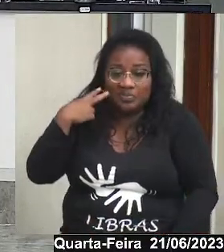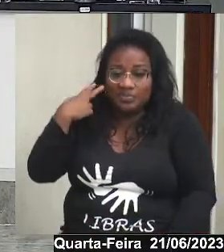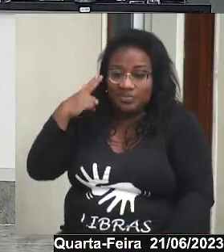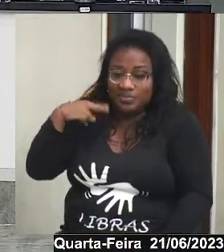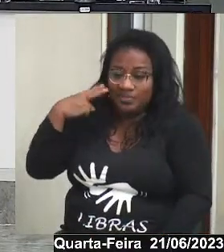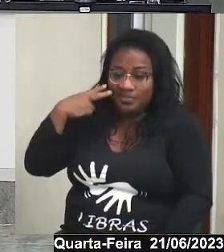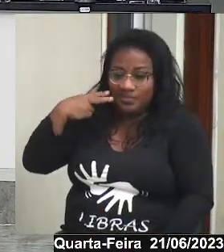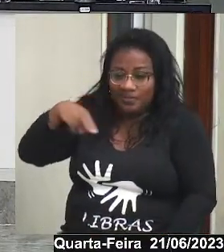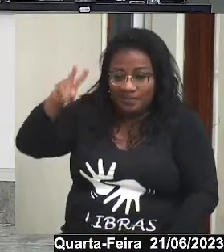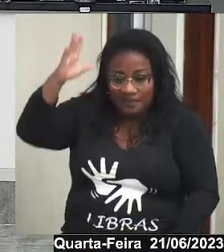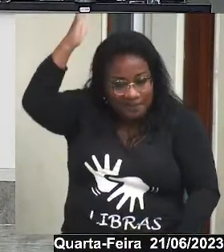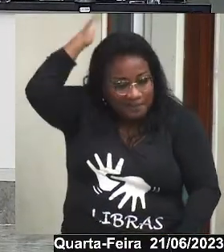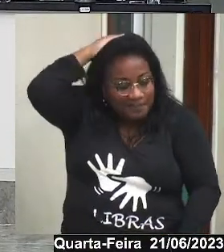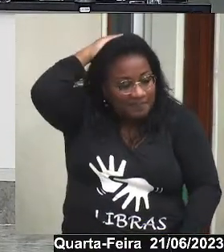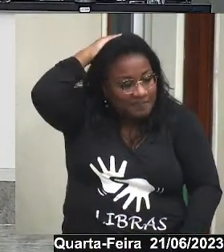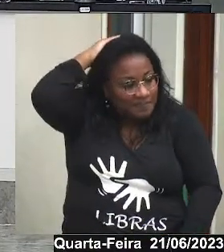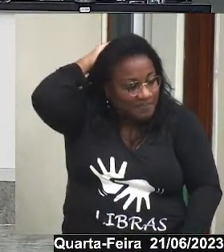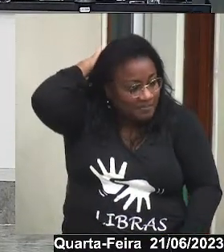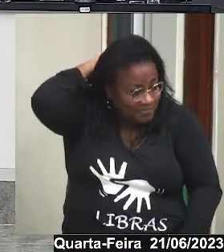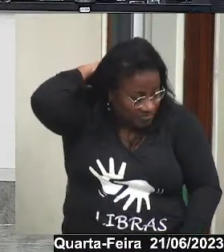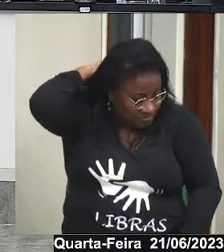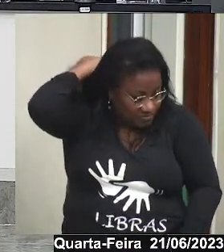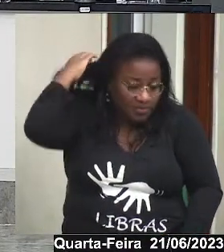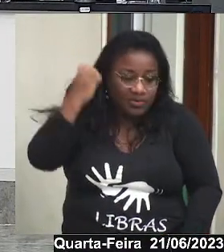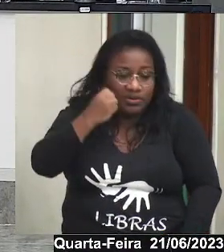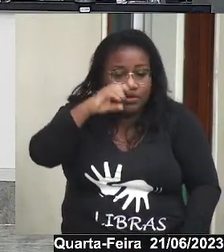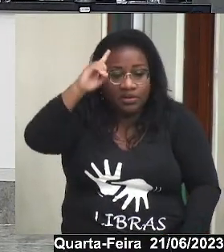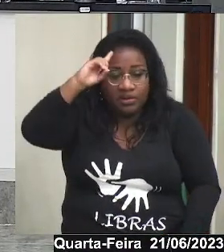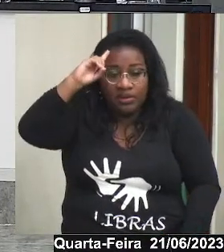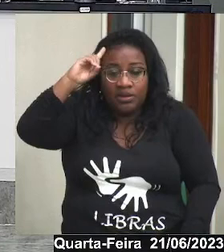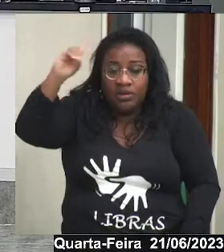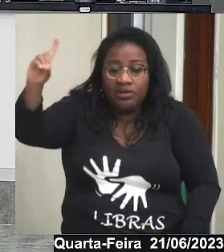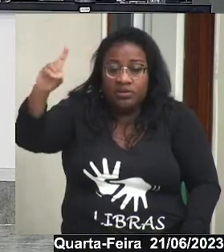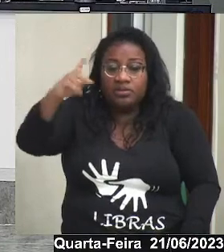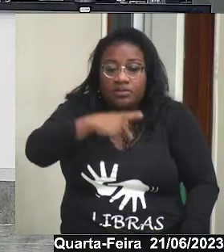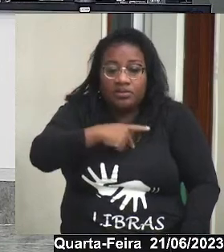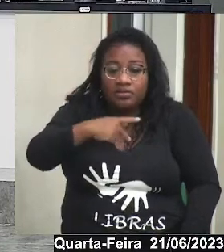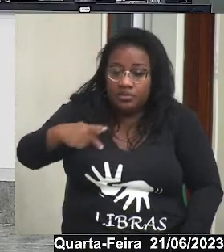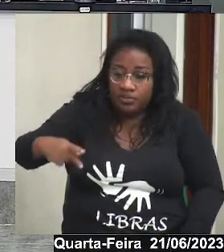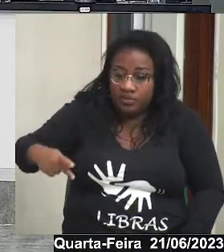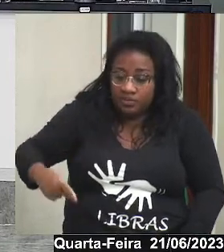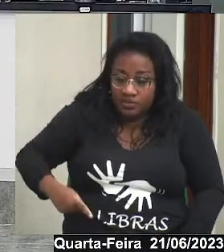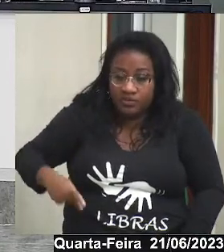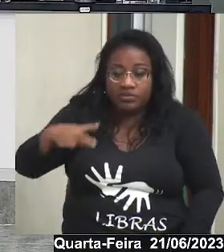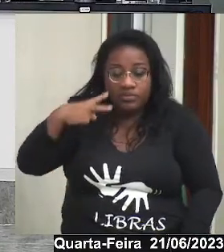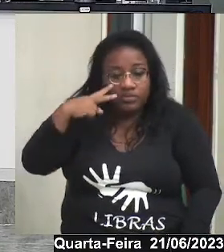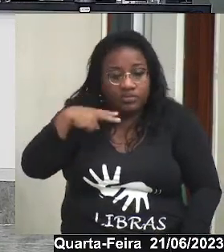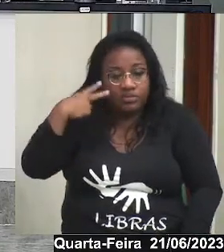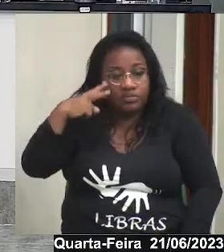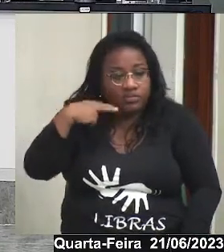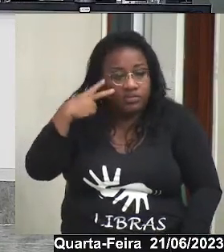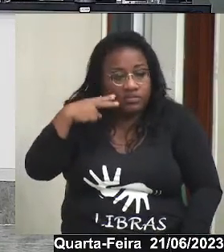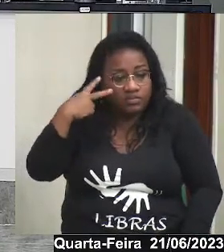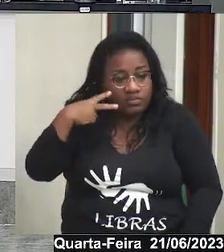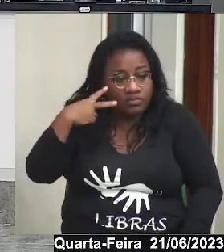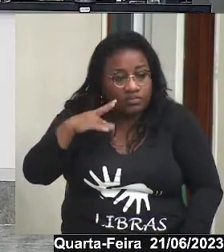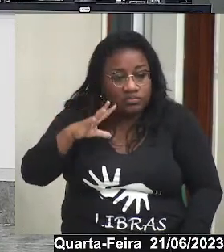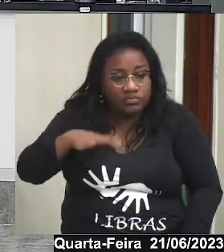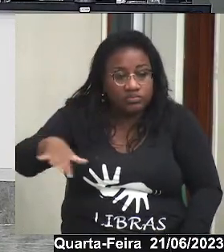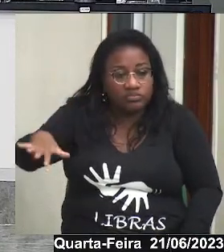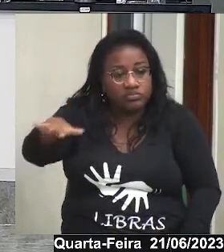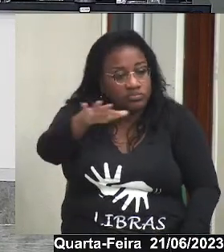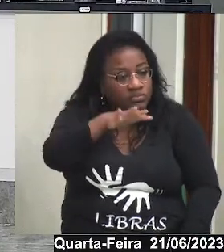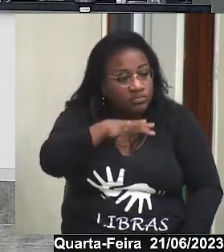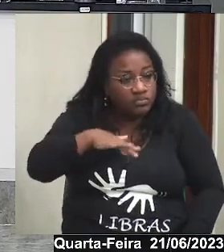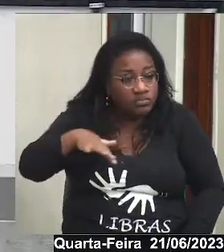Vereador Adalto Batista. Com a palavra, vereador Adalto. Bom dia, presidente. Bom dia, vereador Aline Santos, vereador